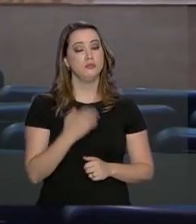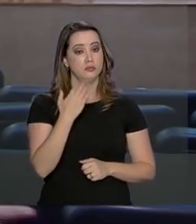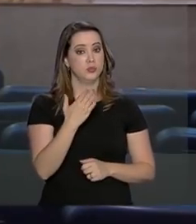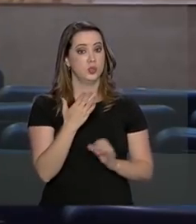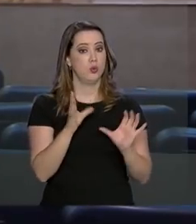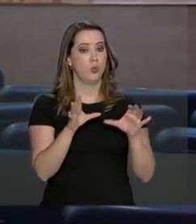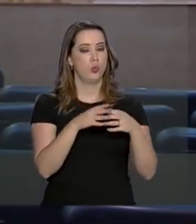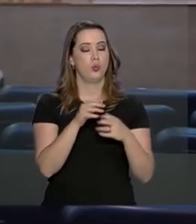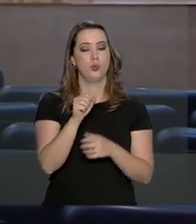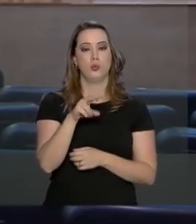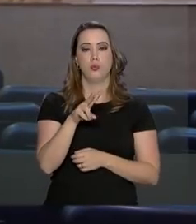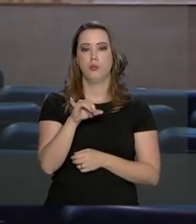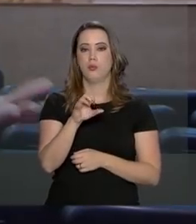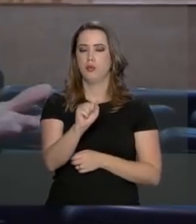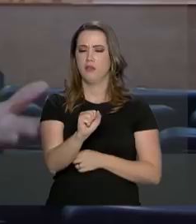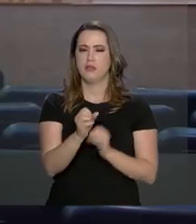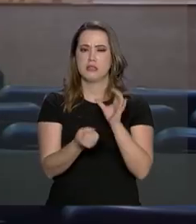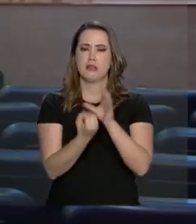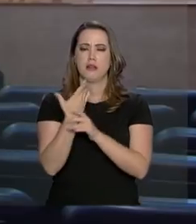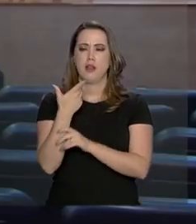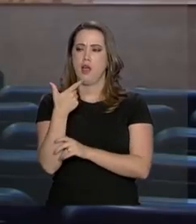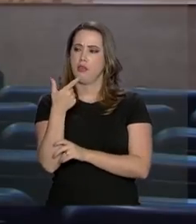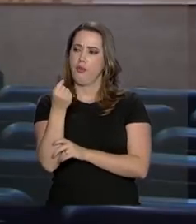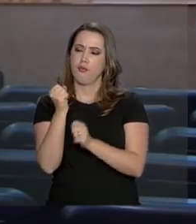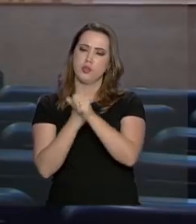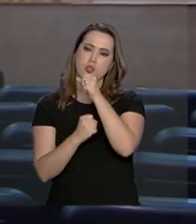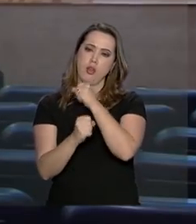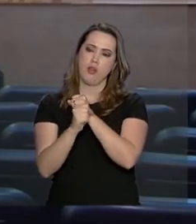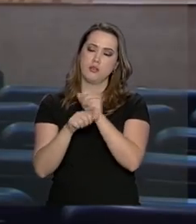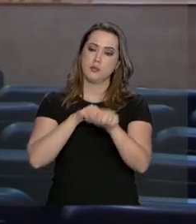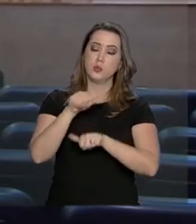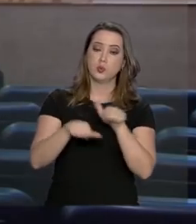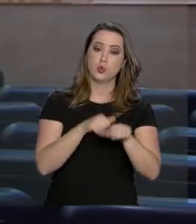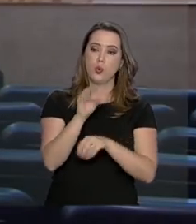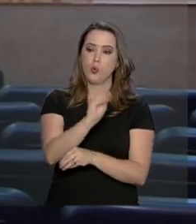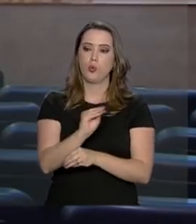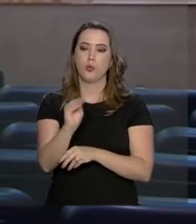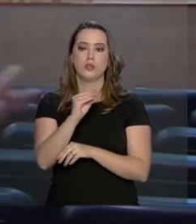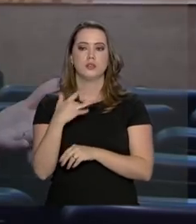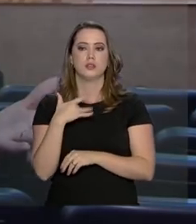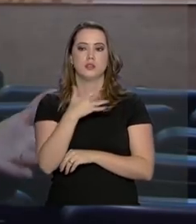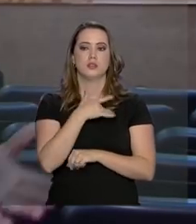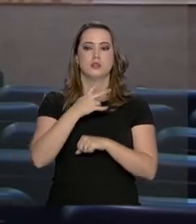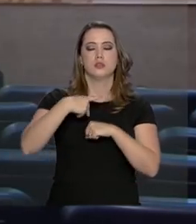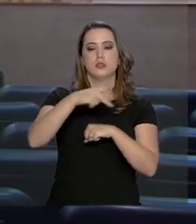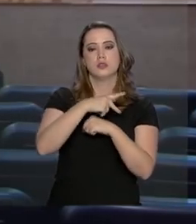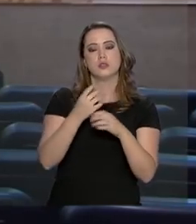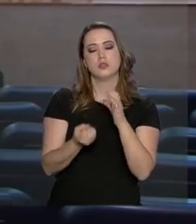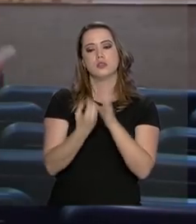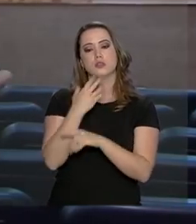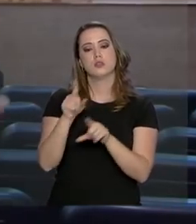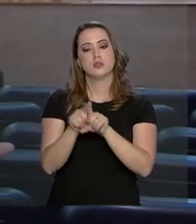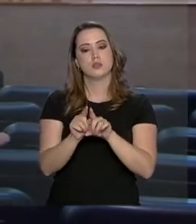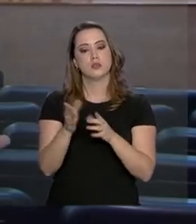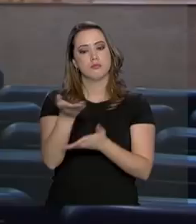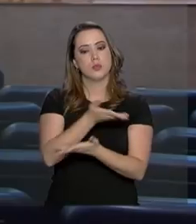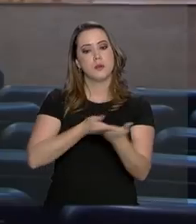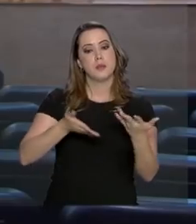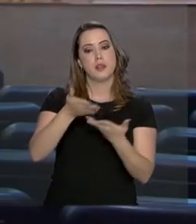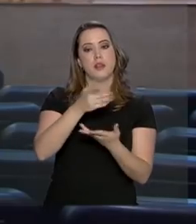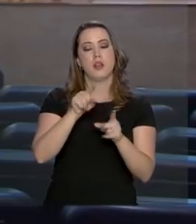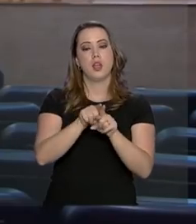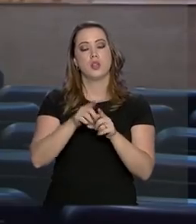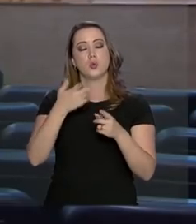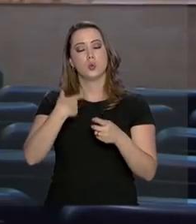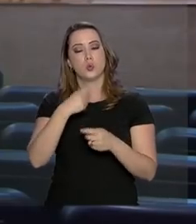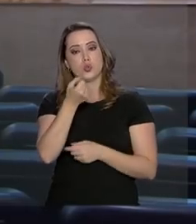foi criada há exatamente 20 anos e, desde então, renovou a forma de cuidar da saúde do país. Foi a Anvisa que estabeleceu o mercado de genéricos,